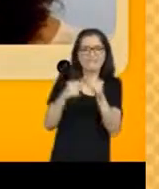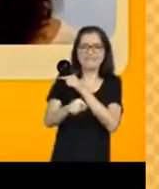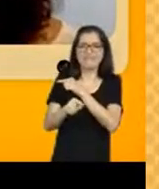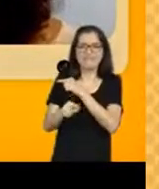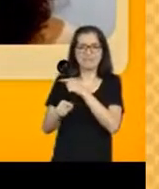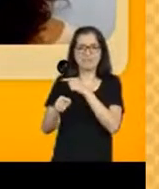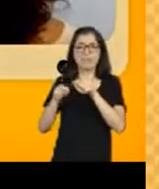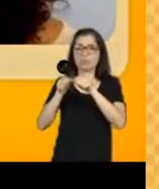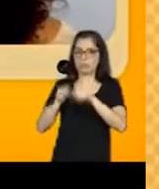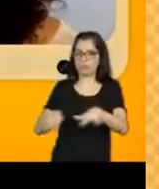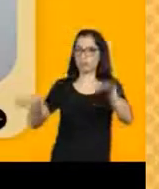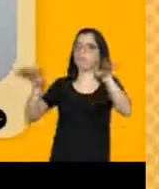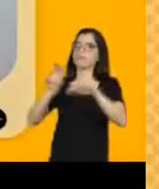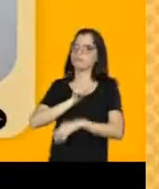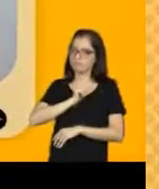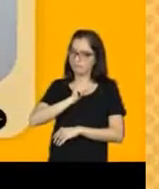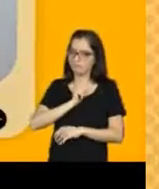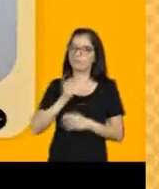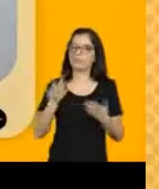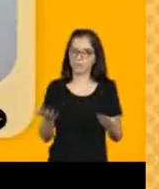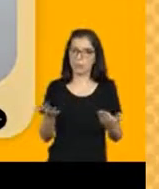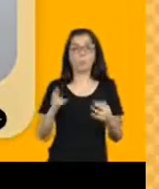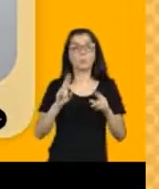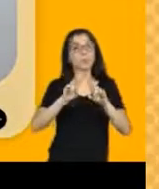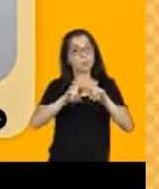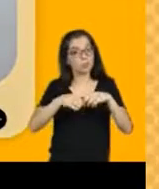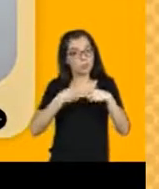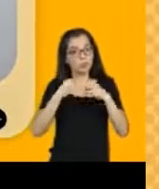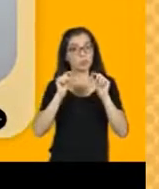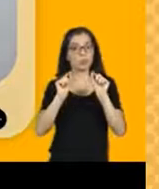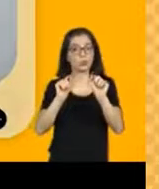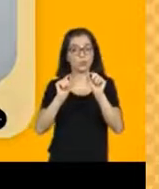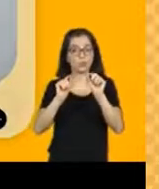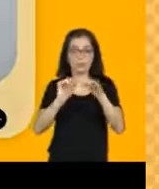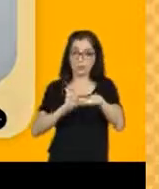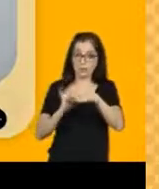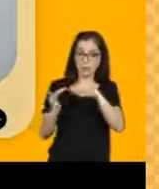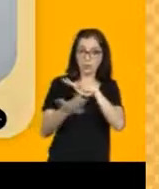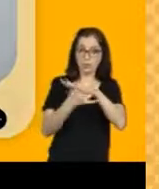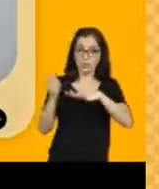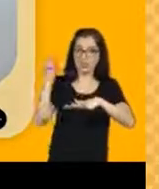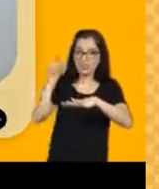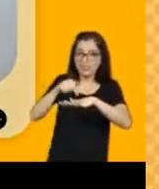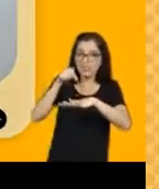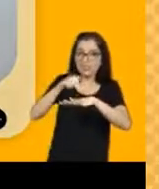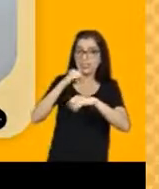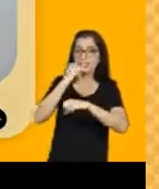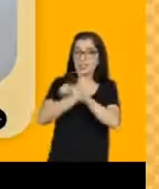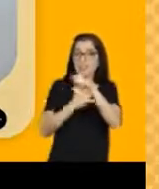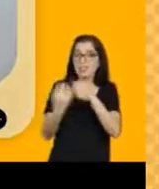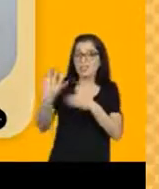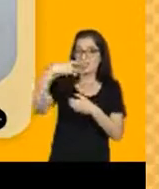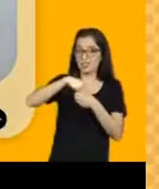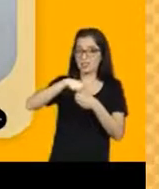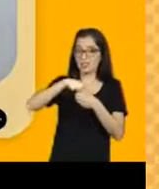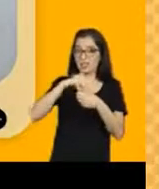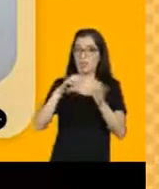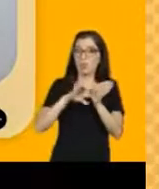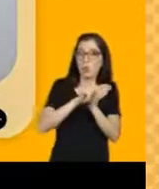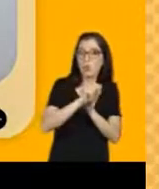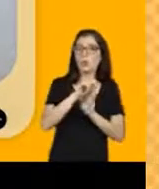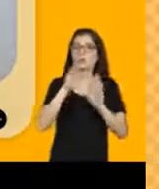e com o mesmo alcance. E aí, por conta deles serem distribuídos por essas novas plataformas, né, como Google,